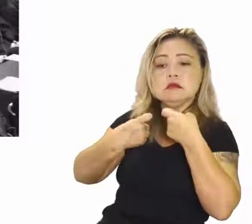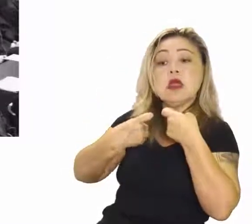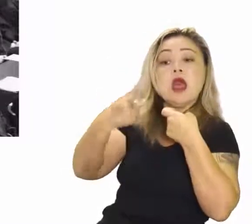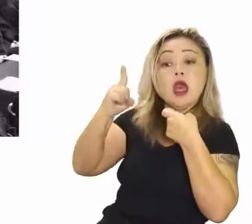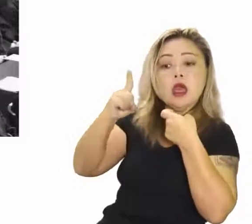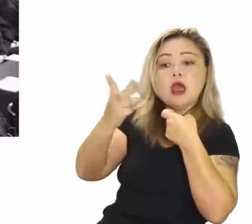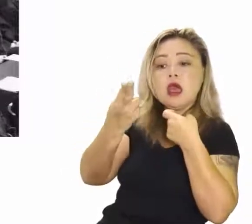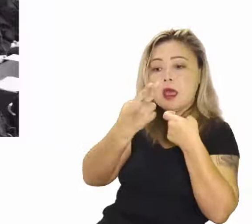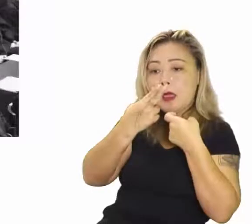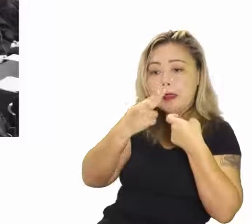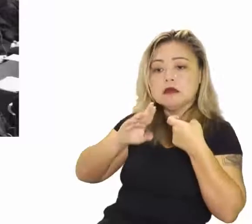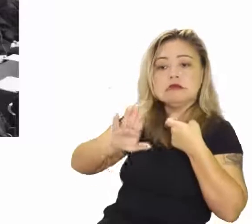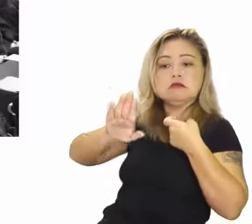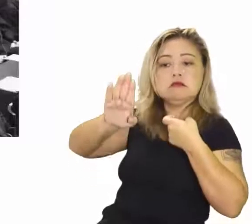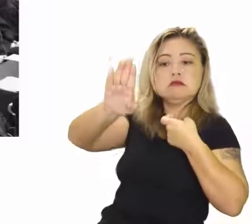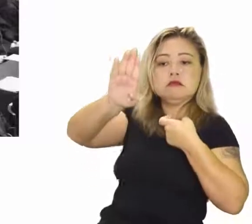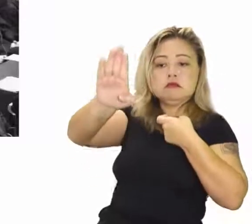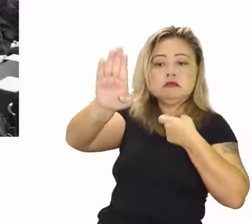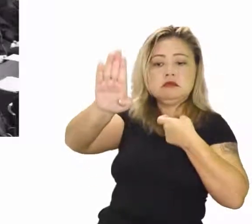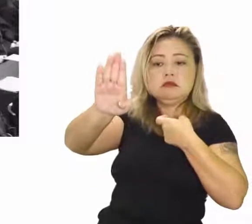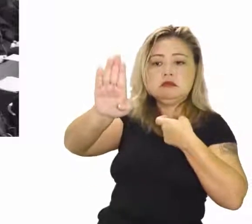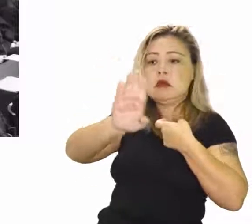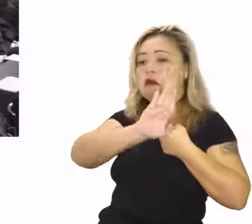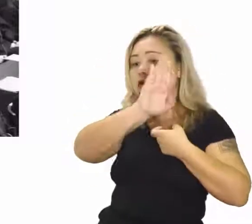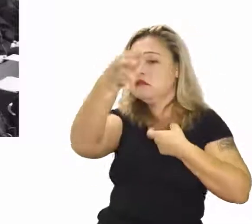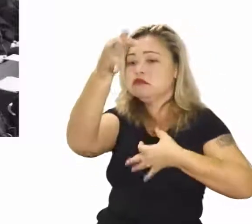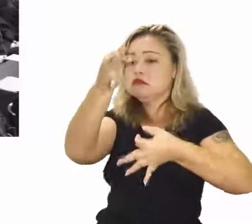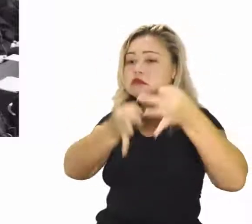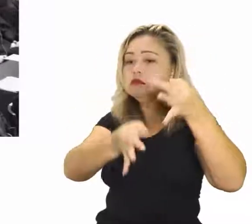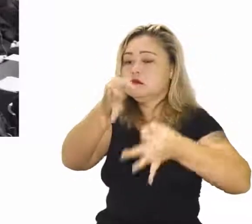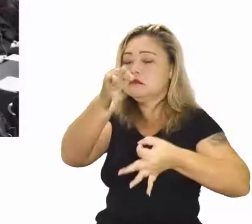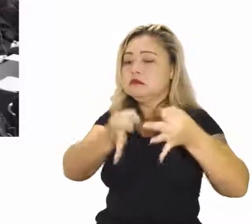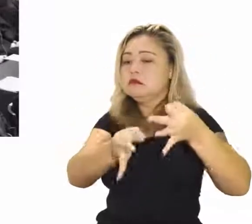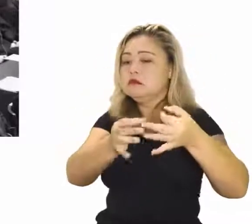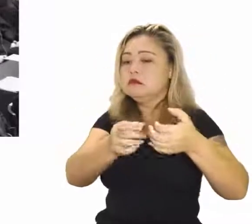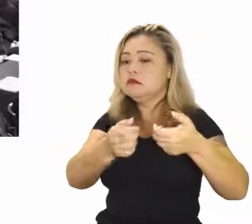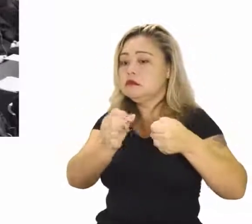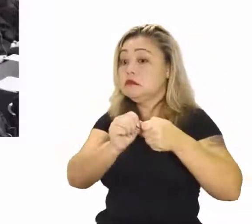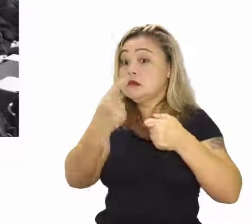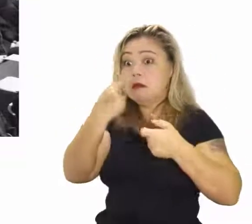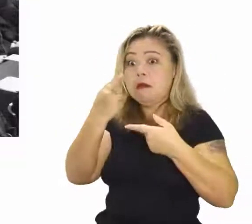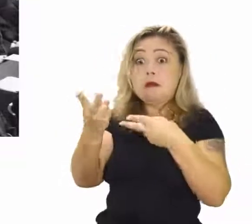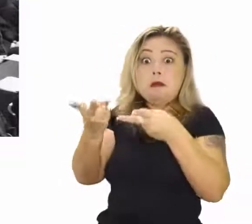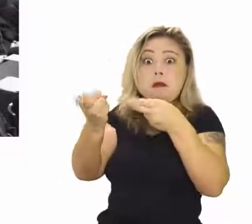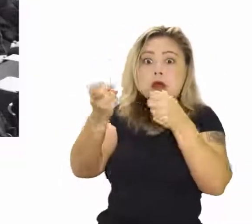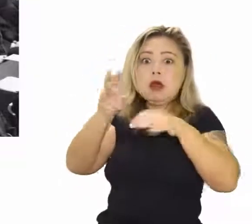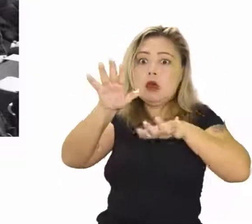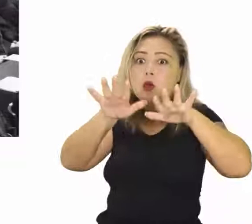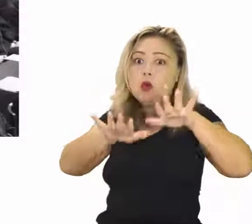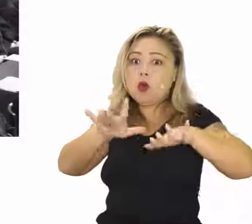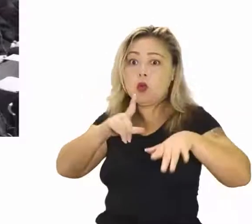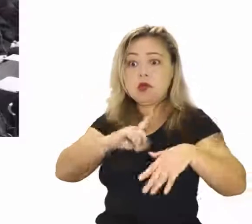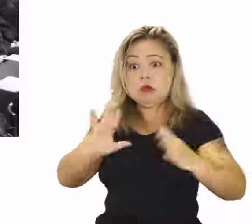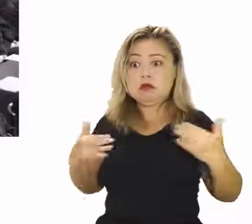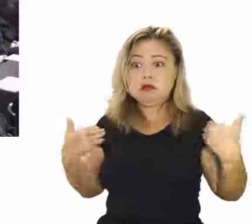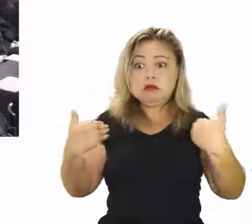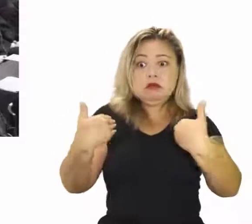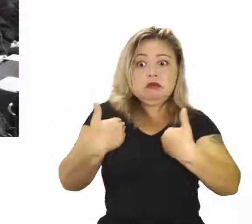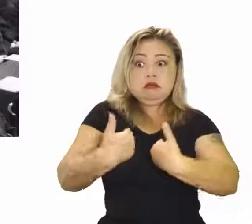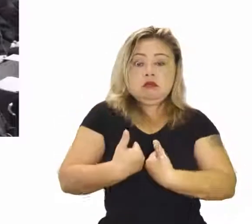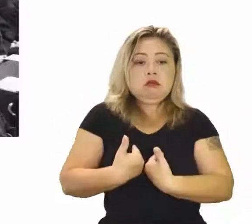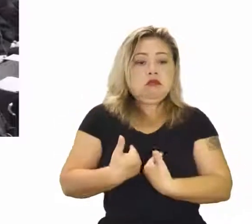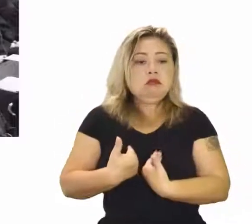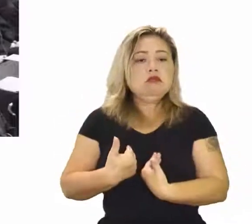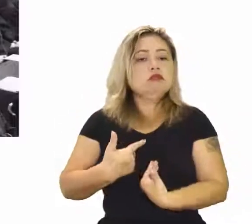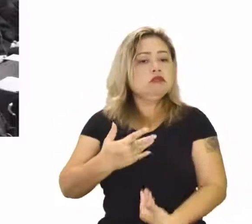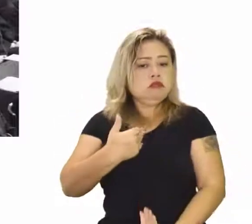Esses nazistas indo para o tribunal. Percebam vocês que tem uns que ainda vão fardado, para